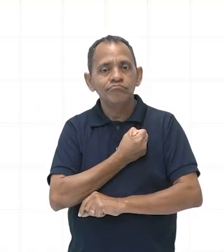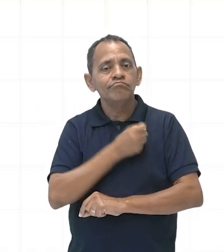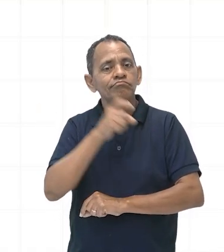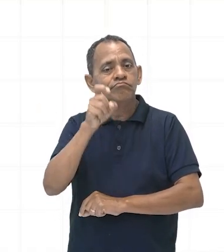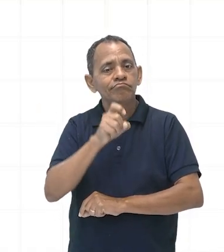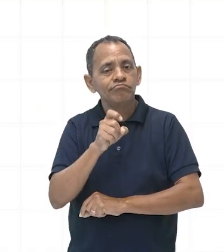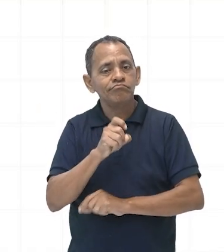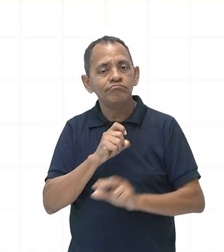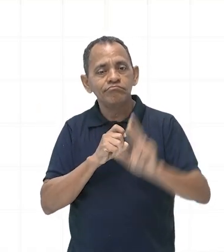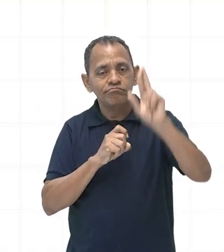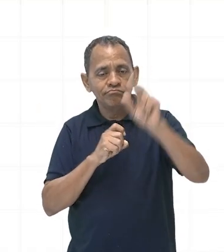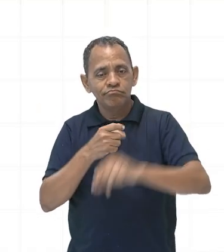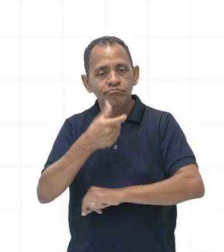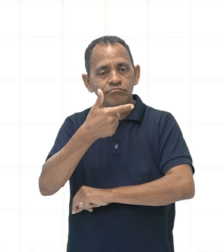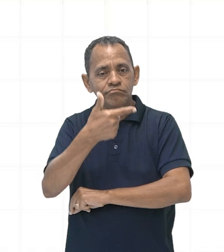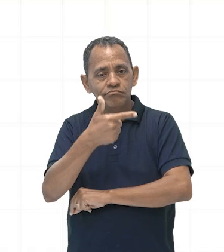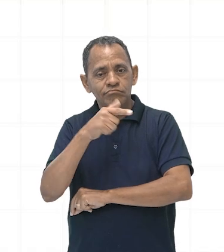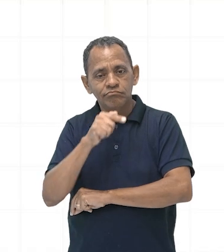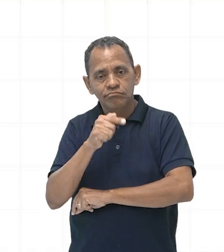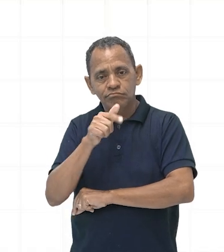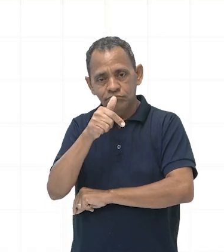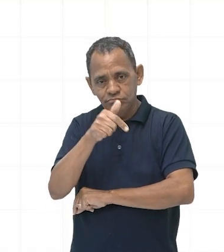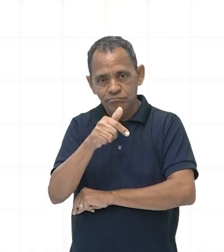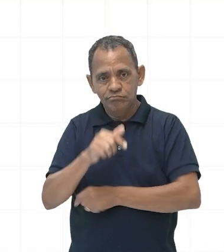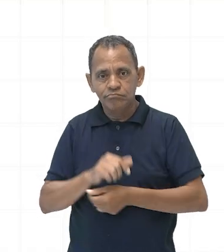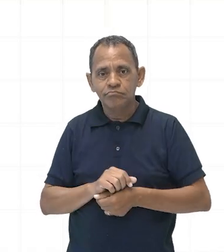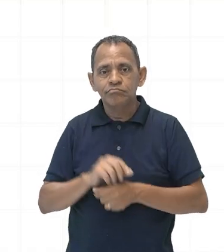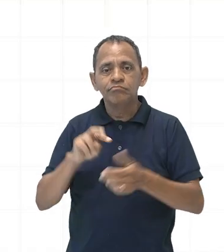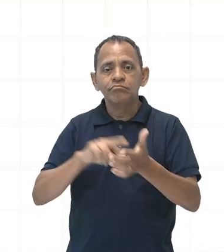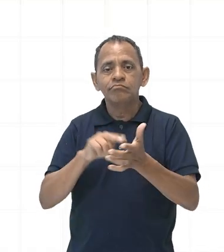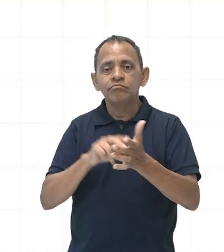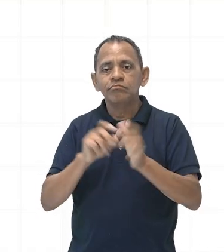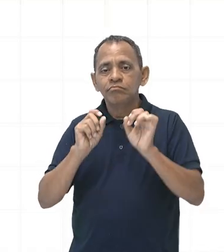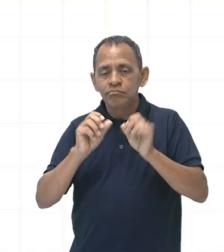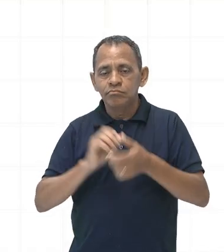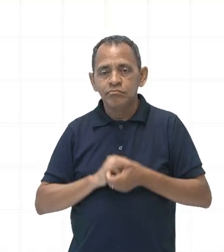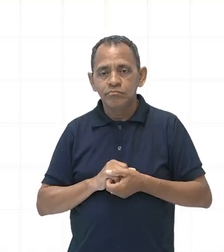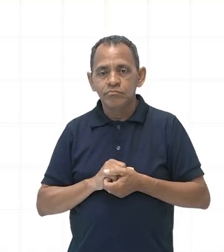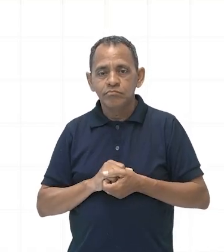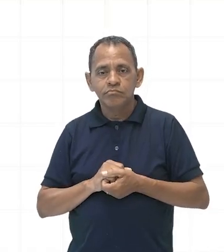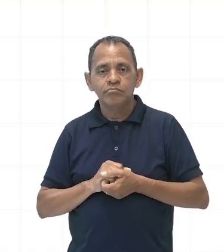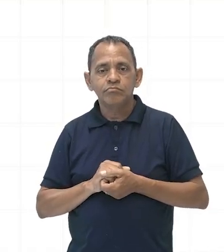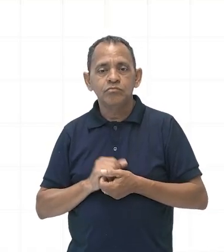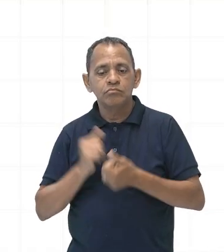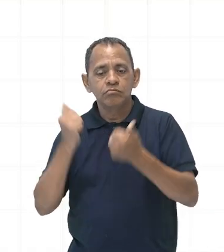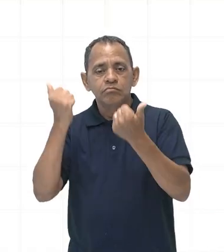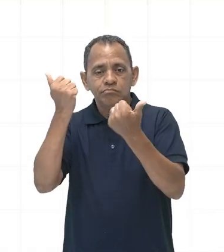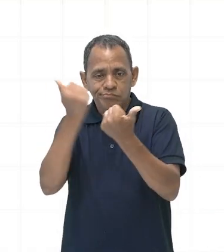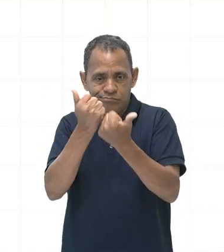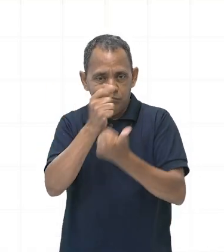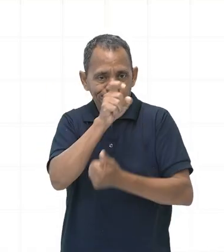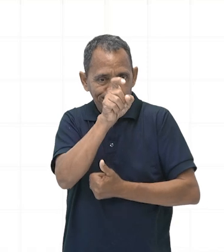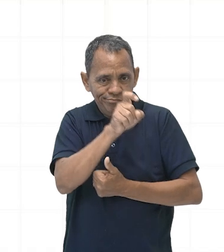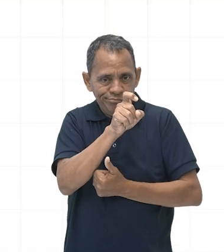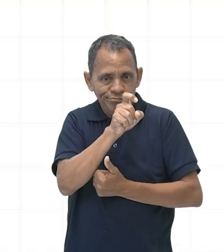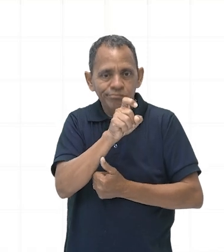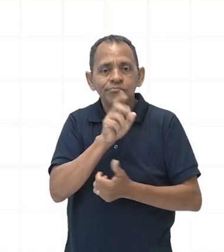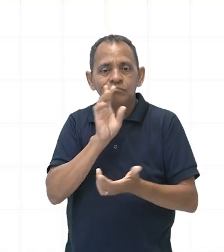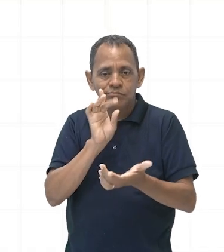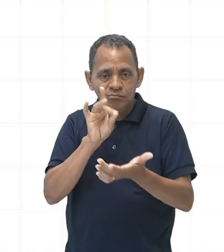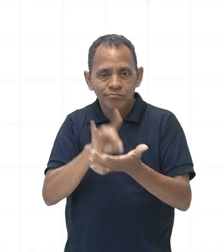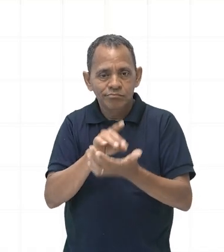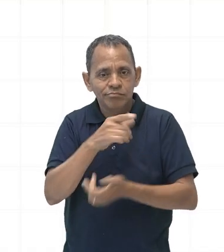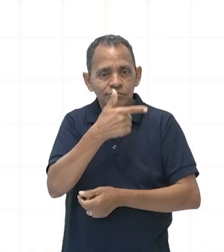é o 2,7. Isso quer dizer, então, que no lugar desse x aqui é